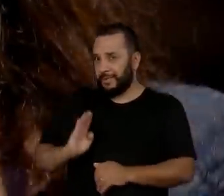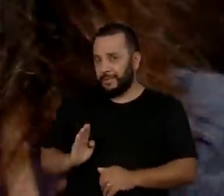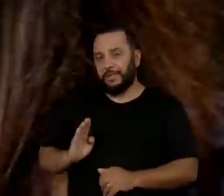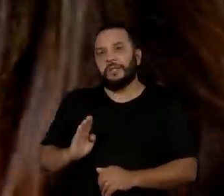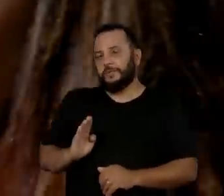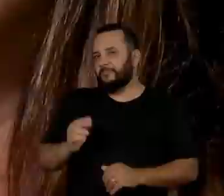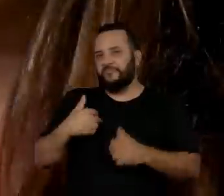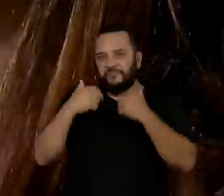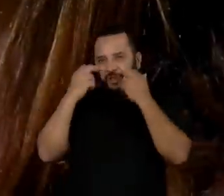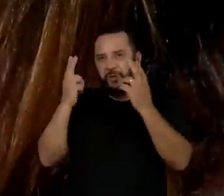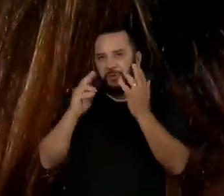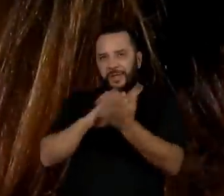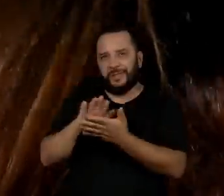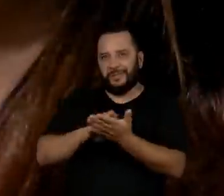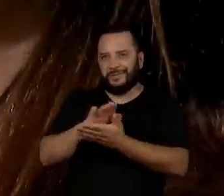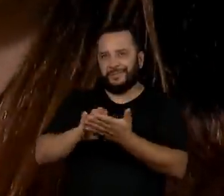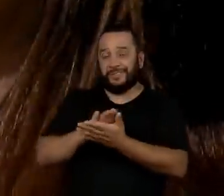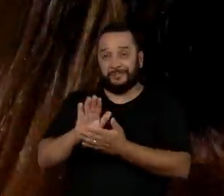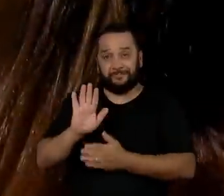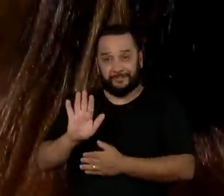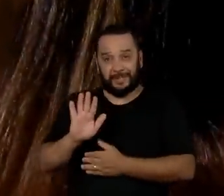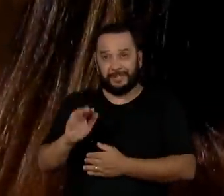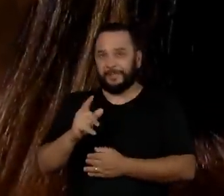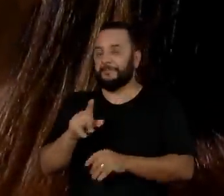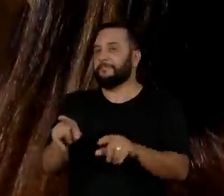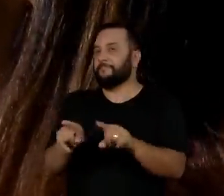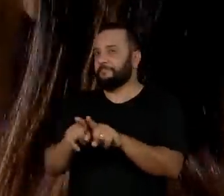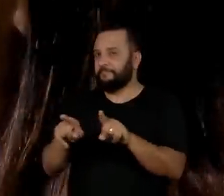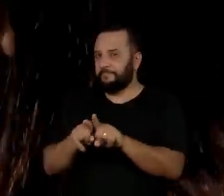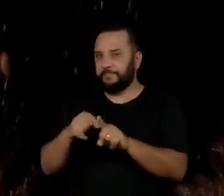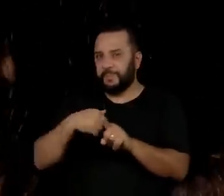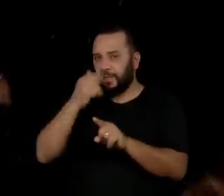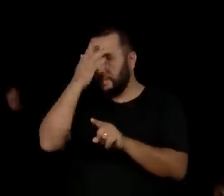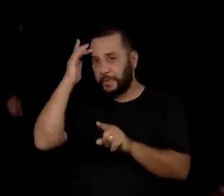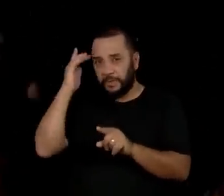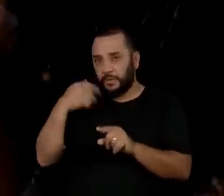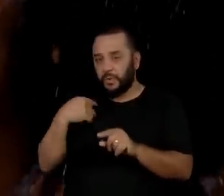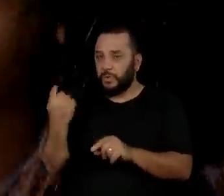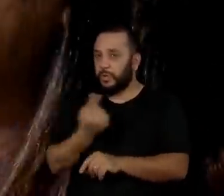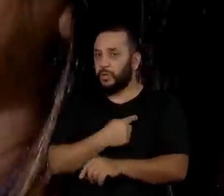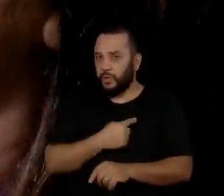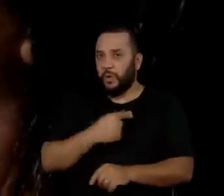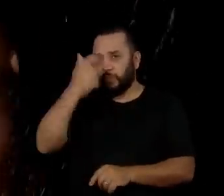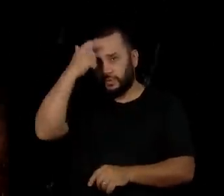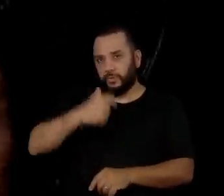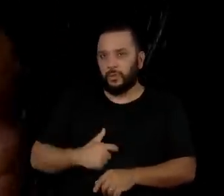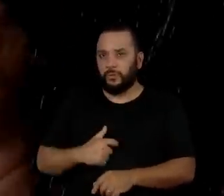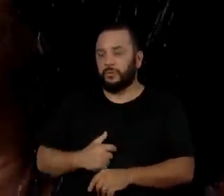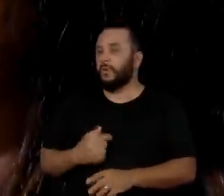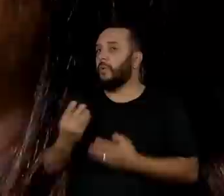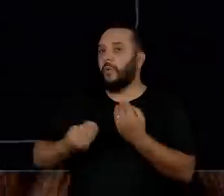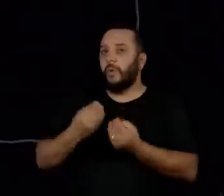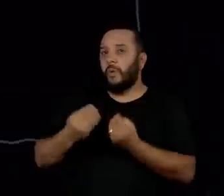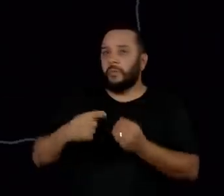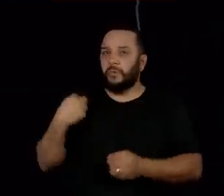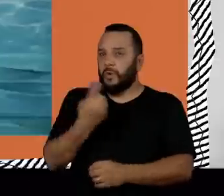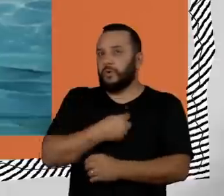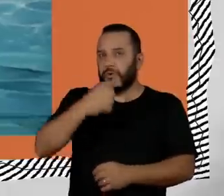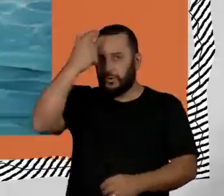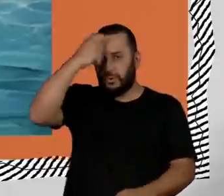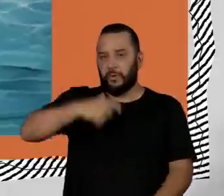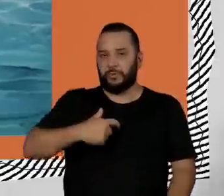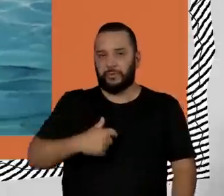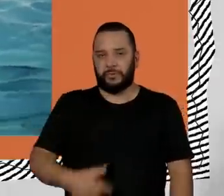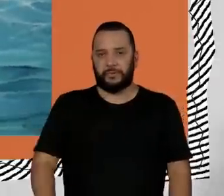de ser brasileiro mas também não ter vergonha das pessoas que nós somos e como nós somos